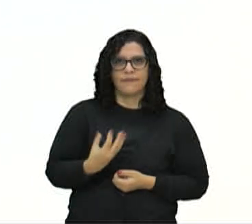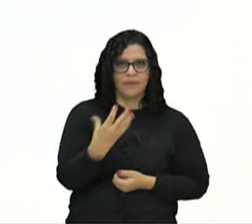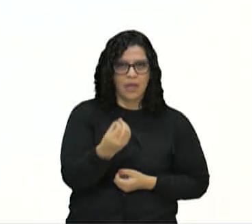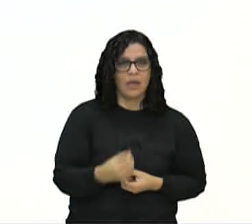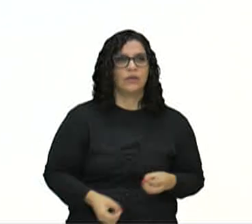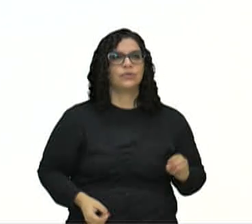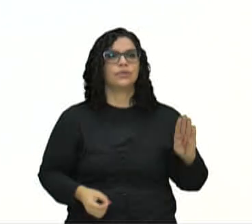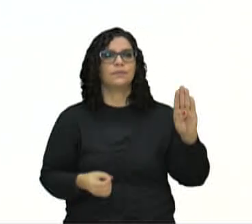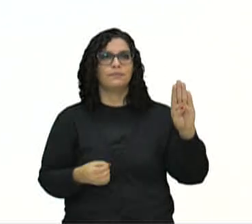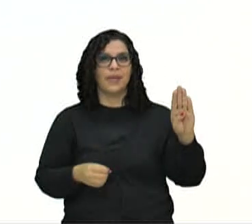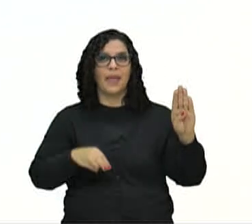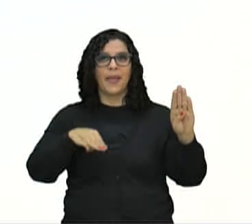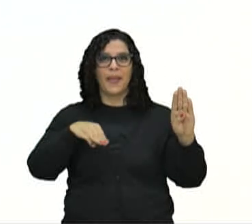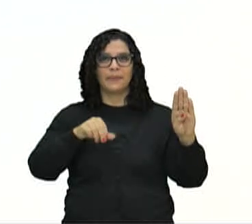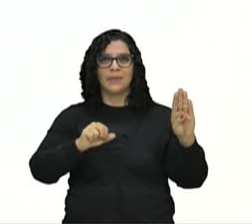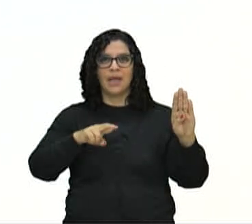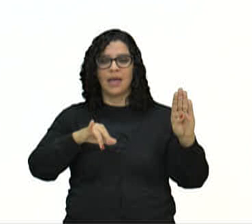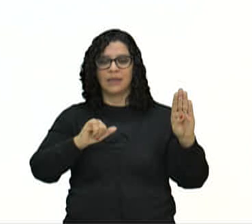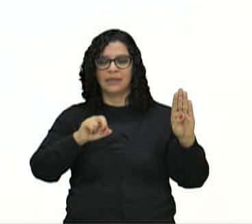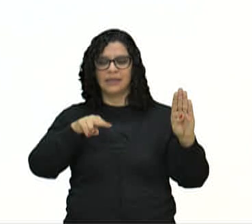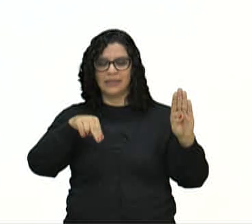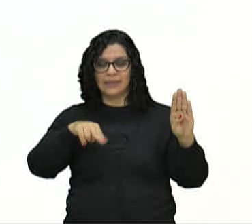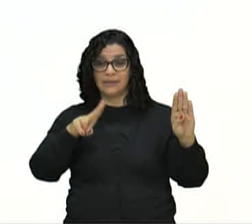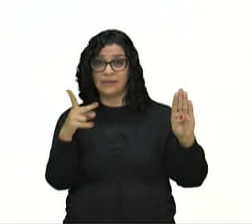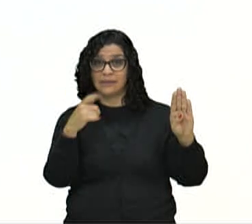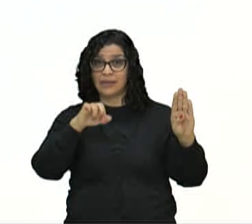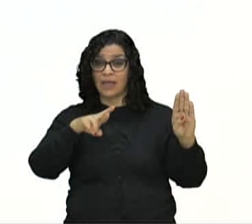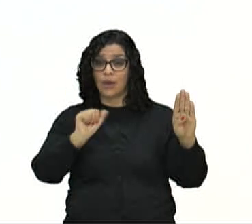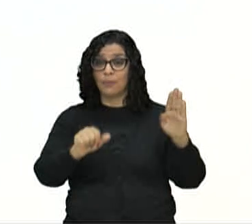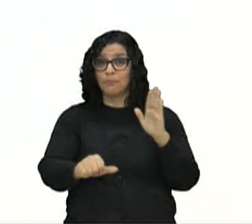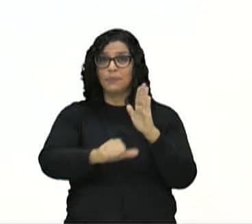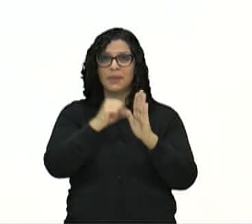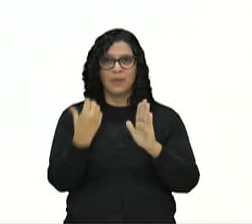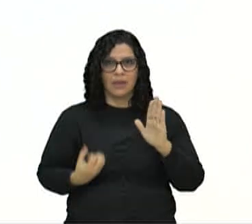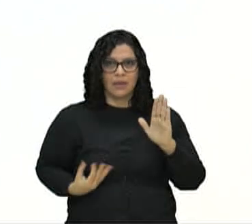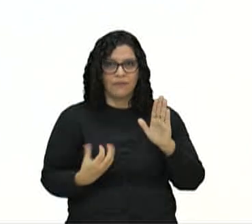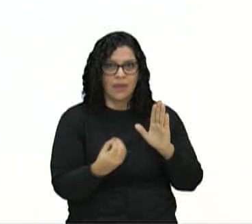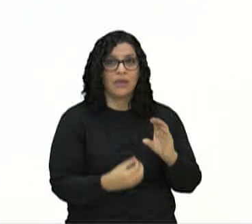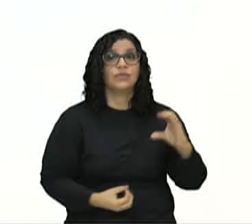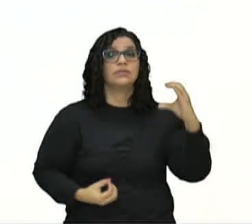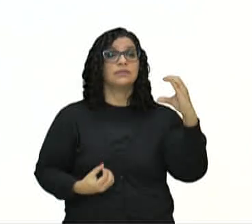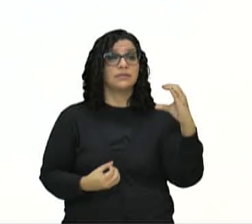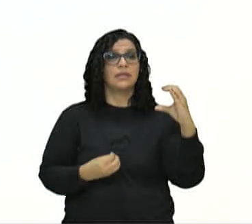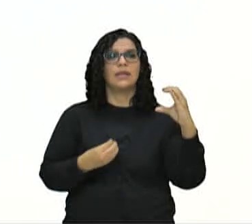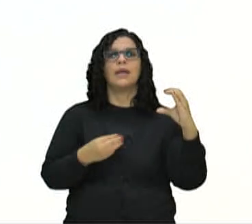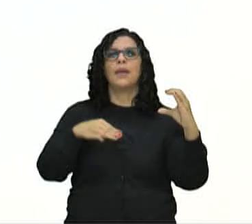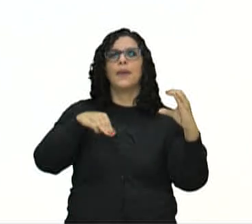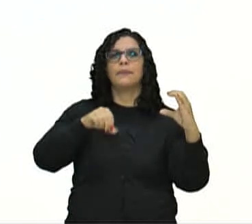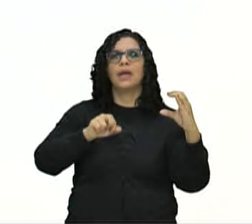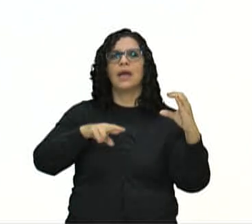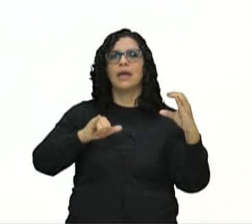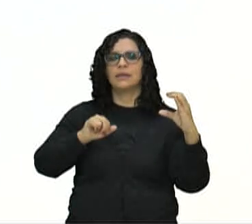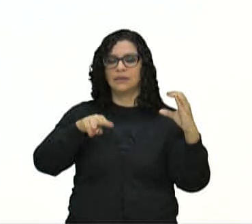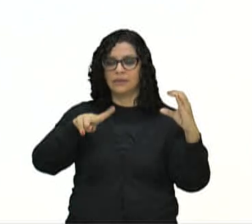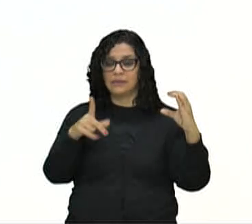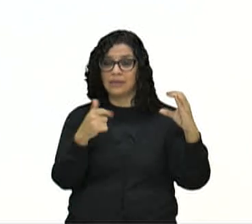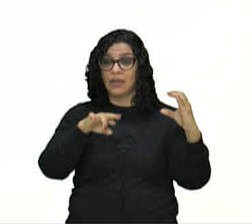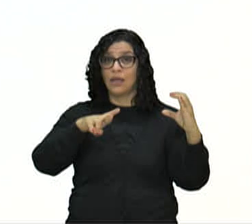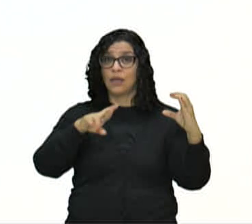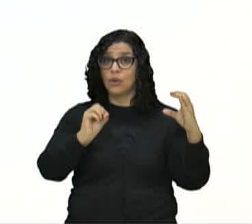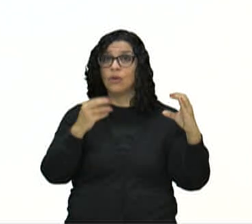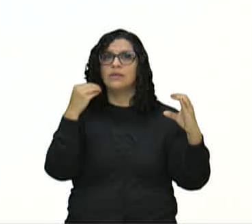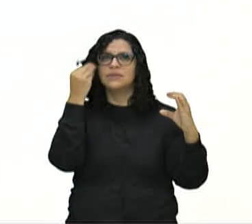Marinheiro de primeira viagem ou marinheiro experiente em viagem? Pensa